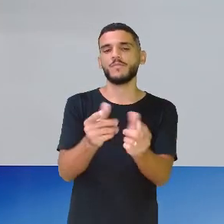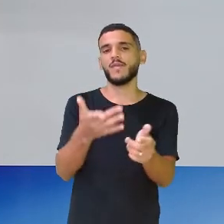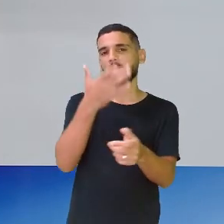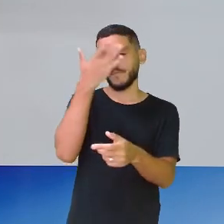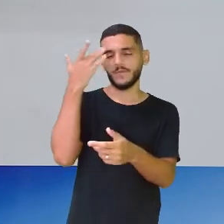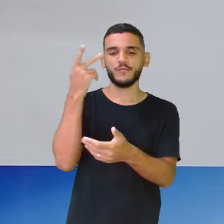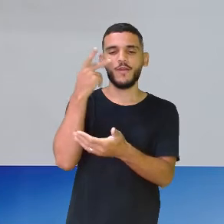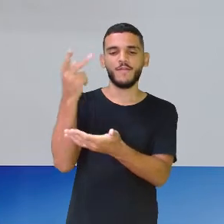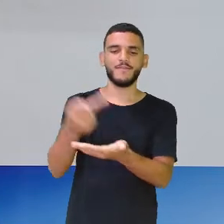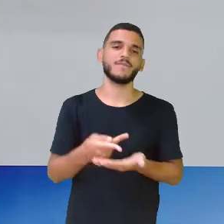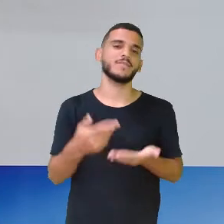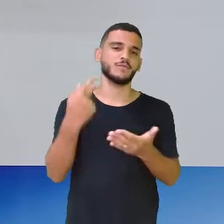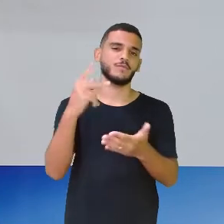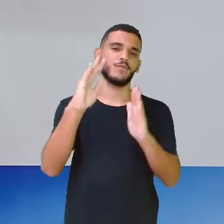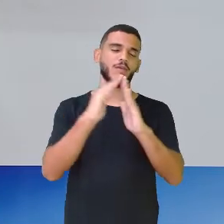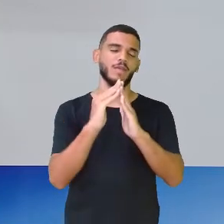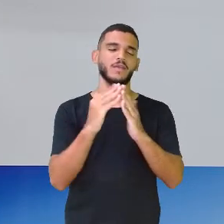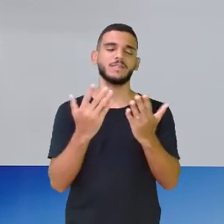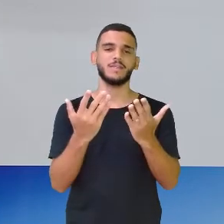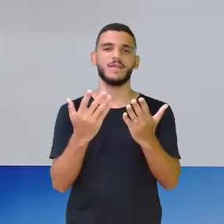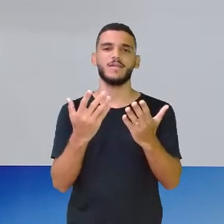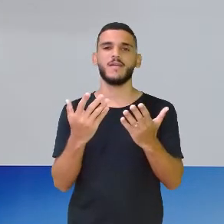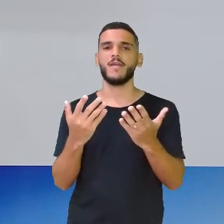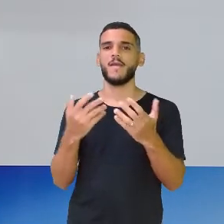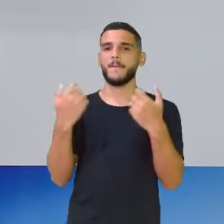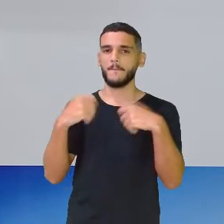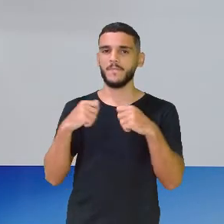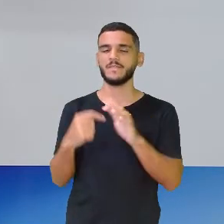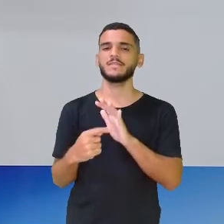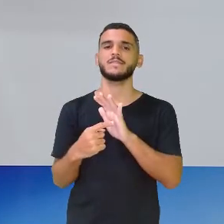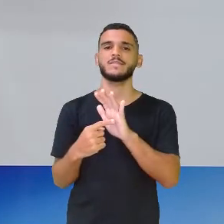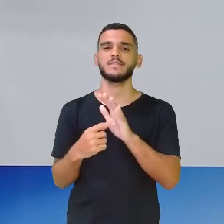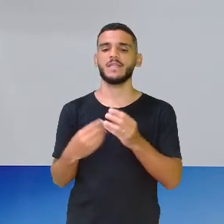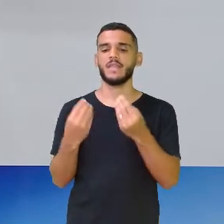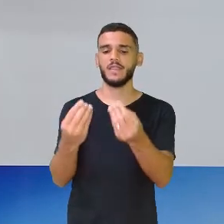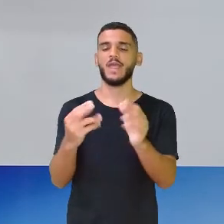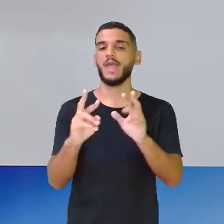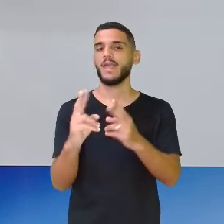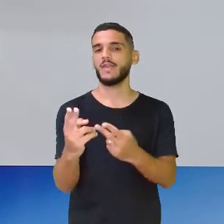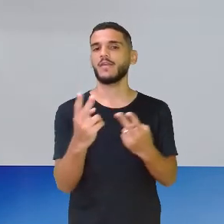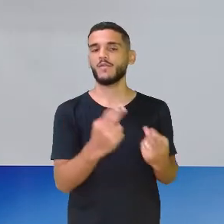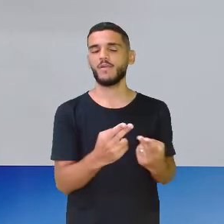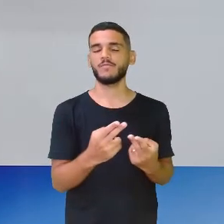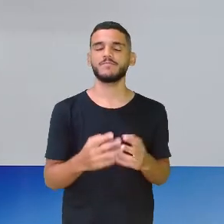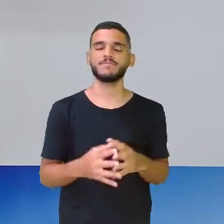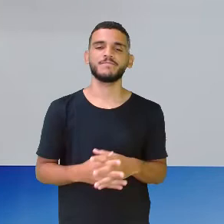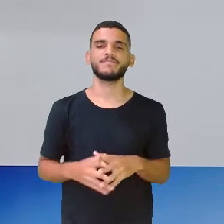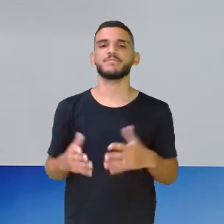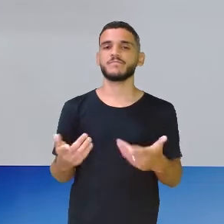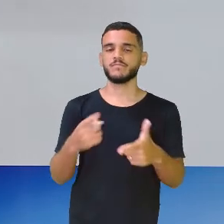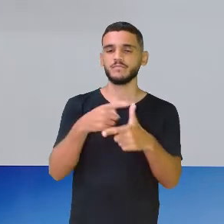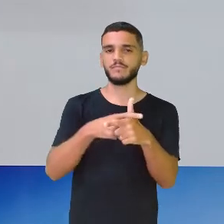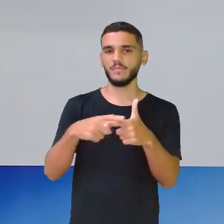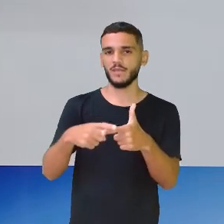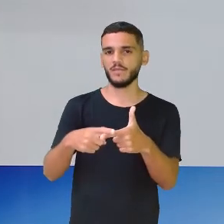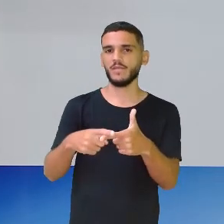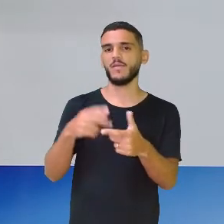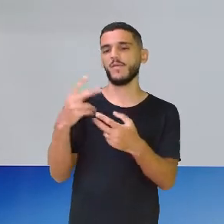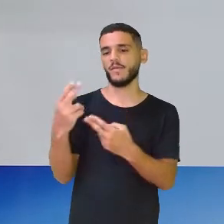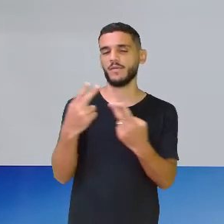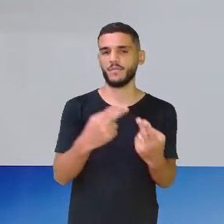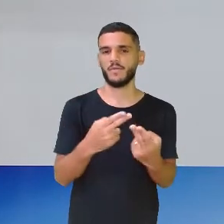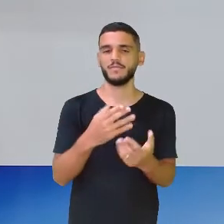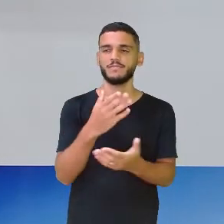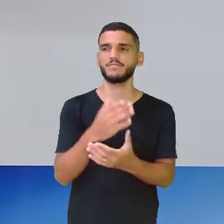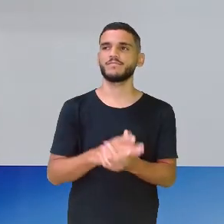que seja igual ao seu. Assim acontece com os números racionais. Divisão em partes iguais.